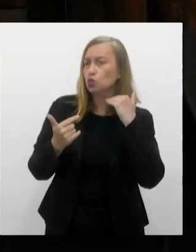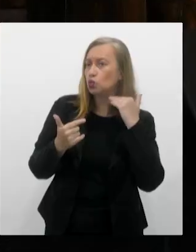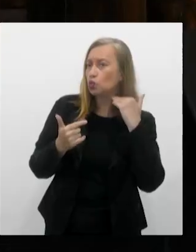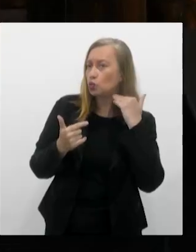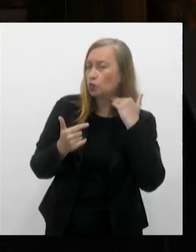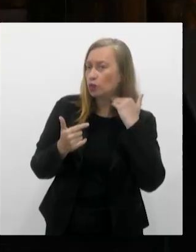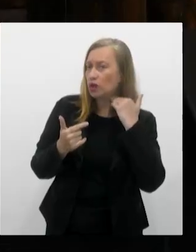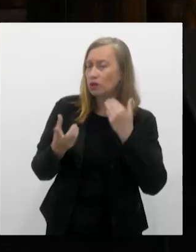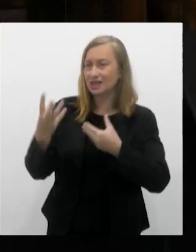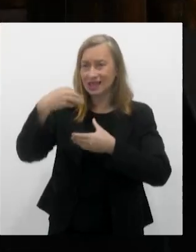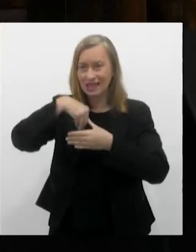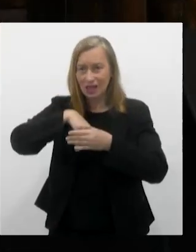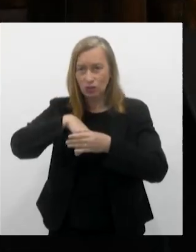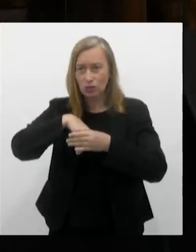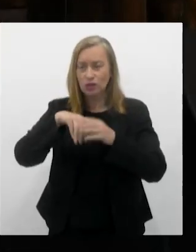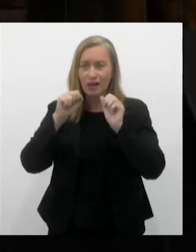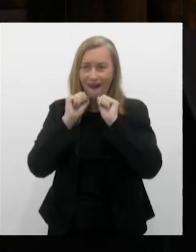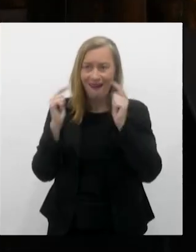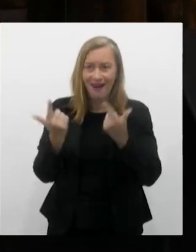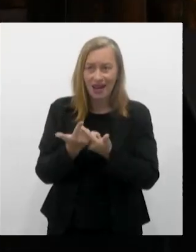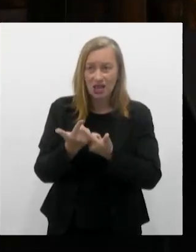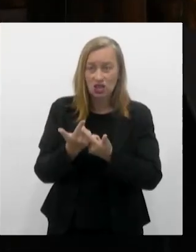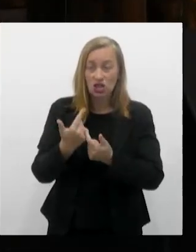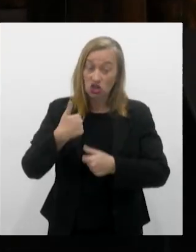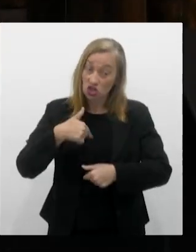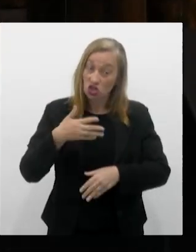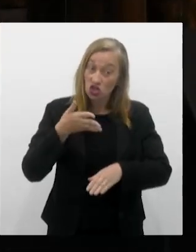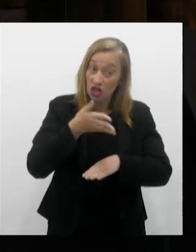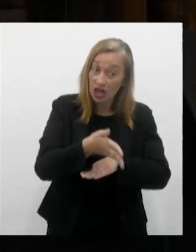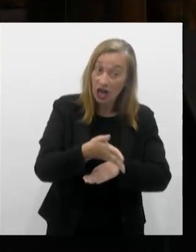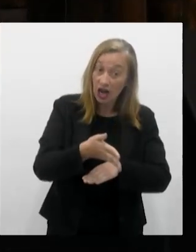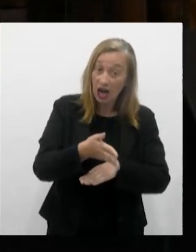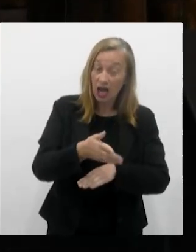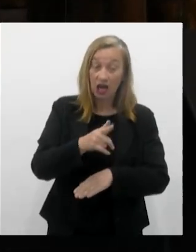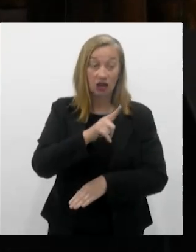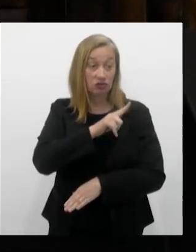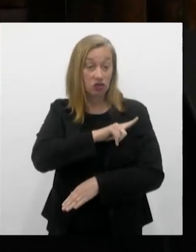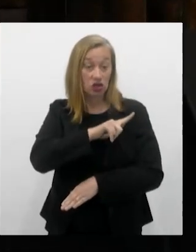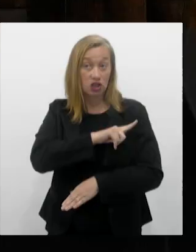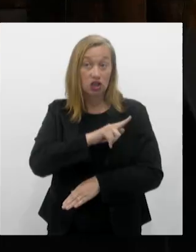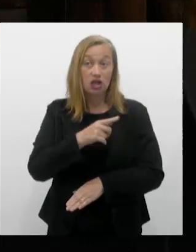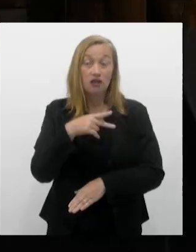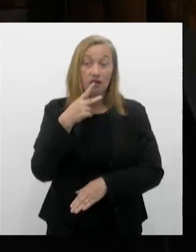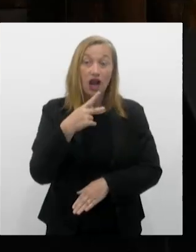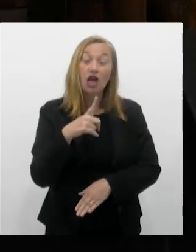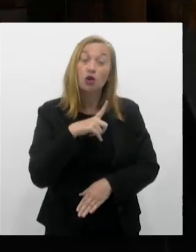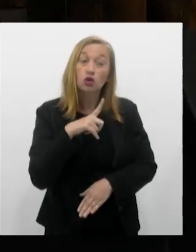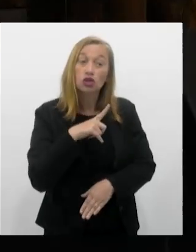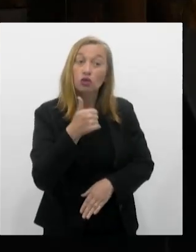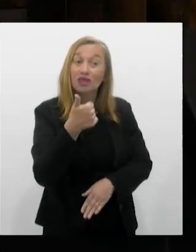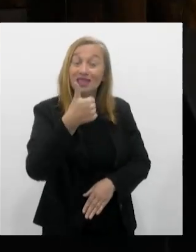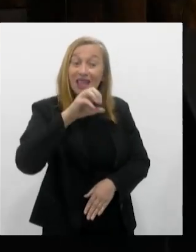dentro da Alerj, chega lá para o gerente e disser assim: eu tenho